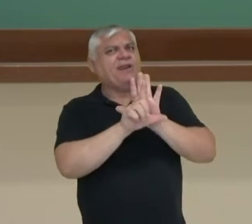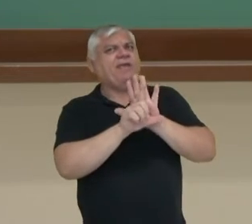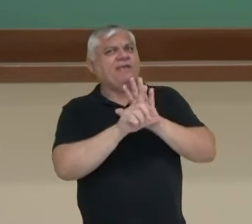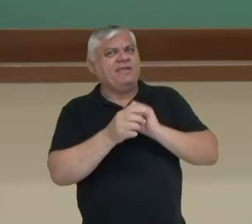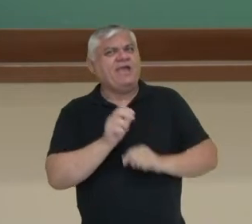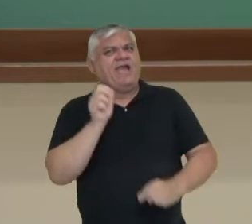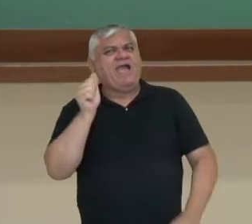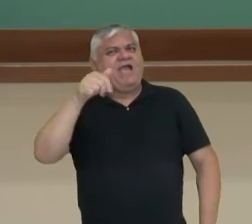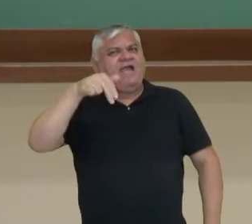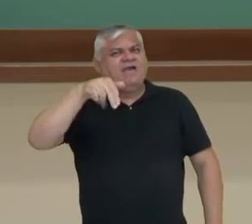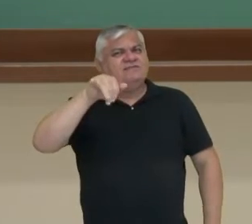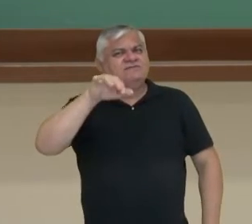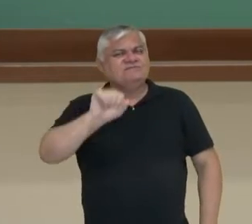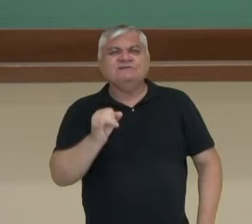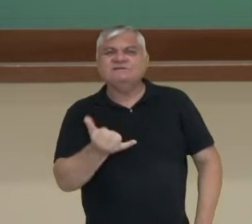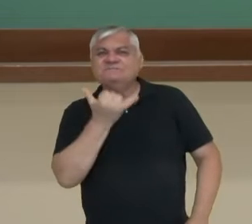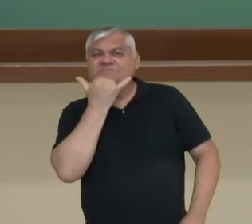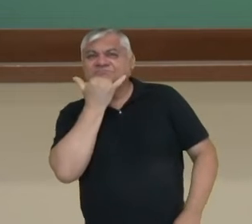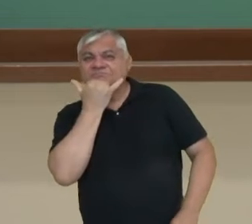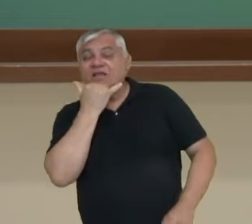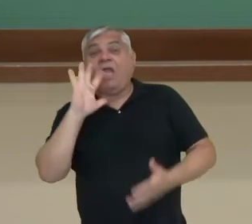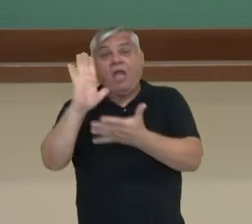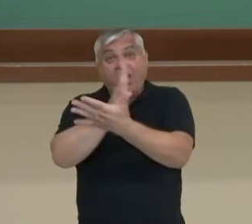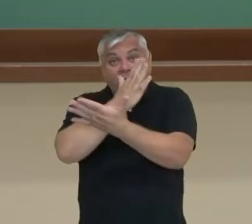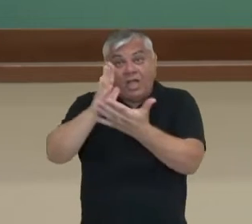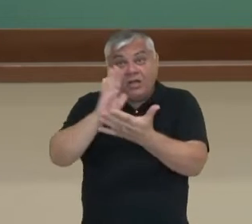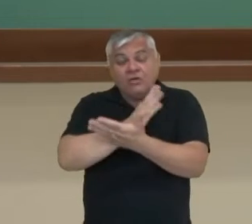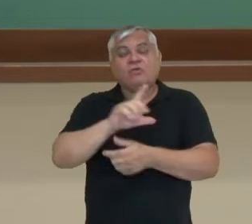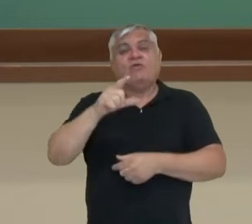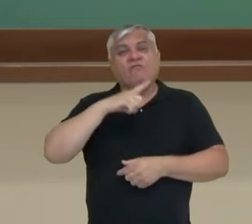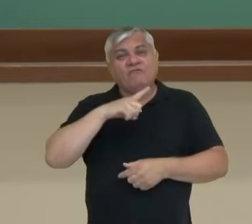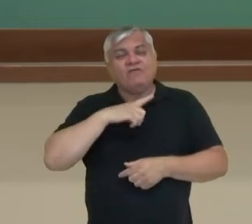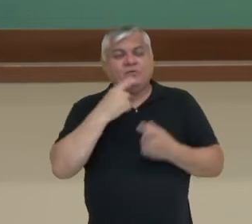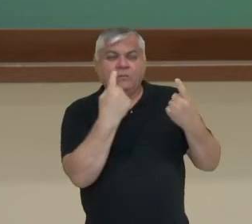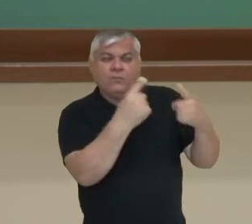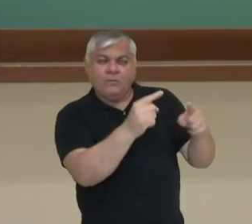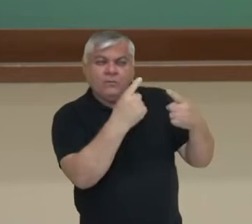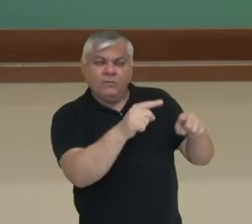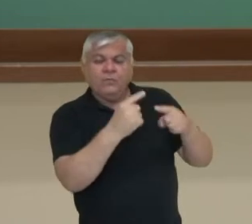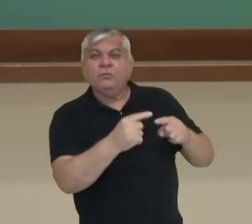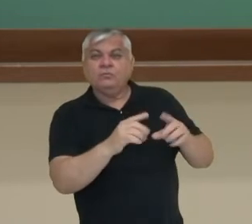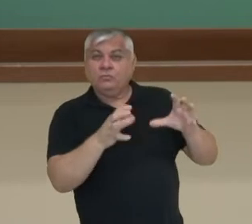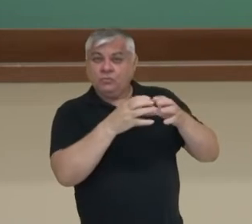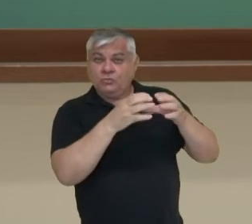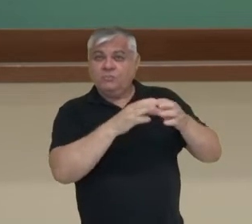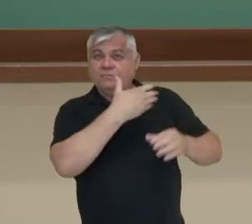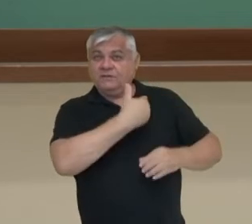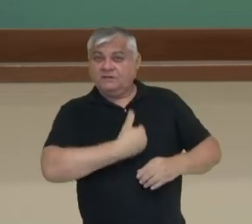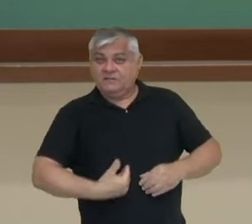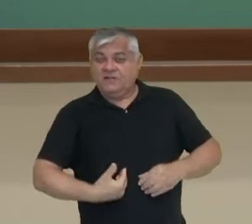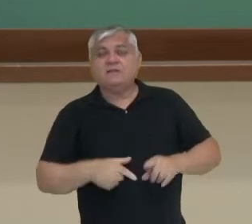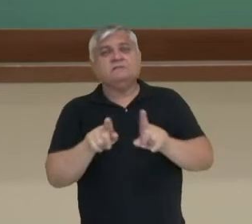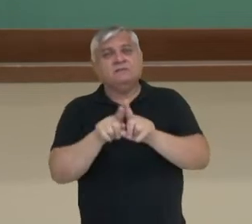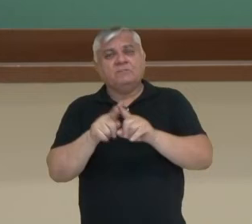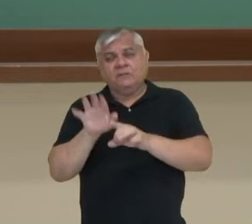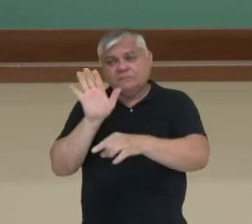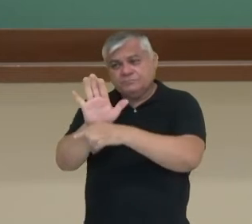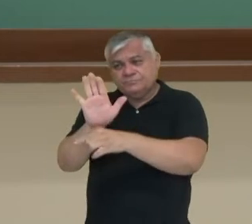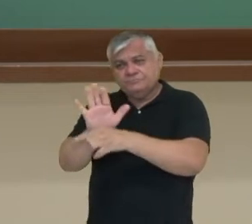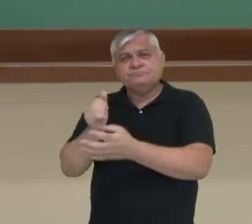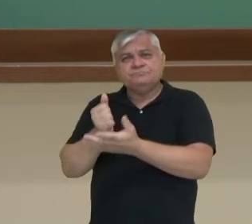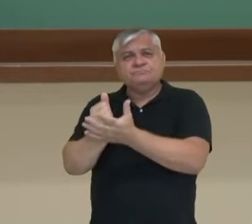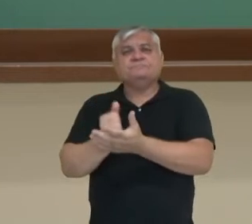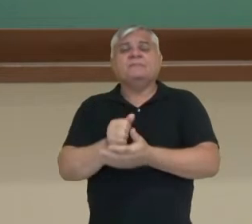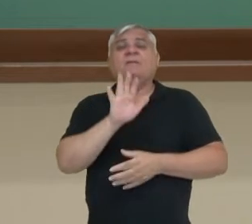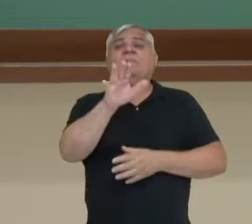Ela beneficiou tanto aqueles que cometeram crimes contra o regime militar, como ela beneficiou aqueles que cometeram crime a favor do regime militar.